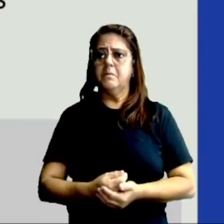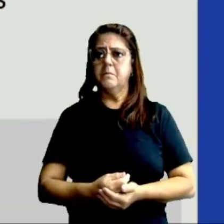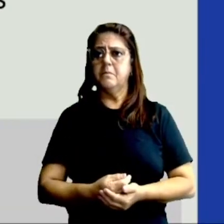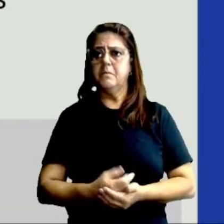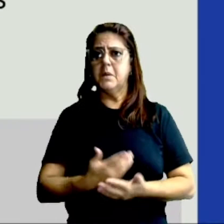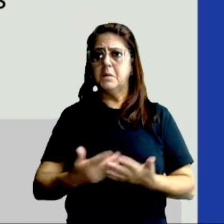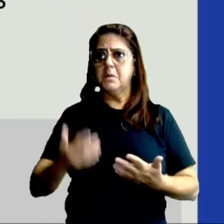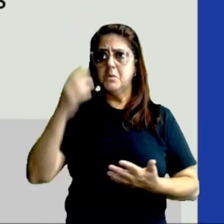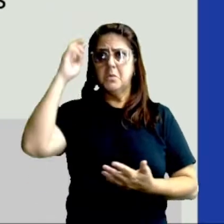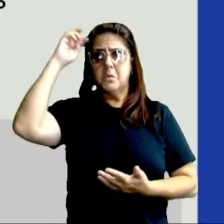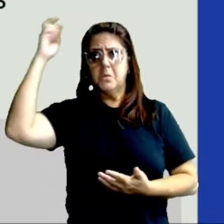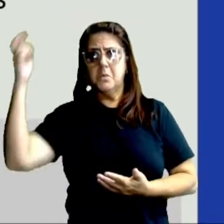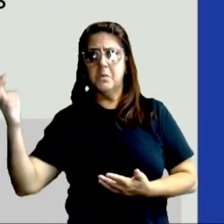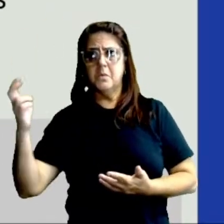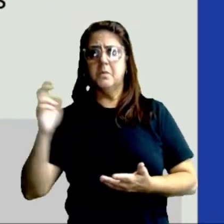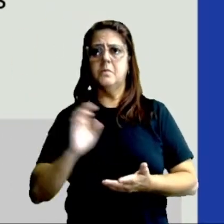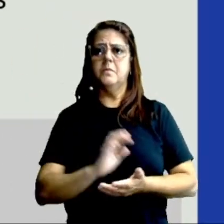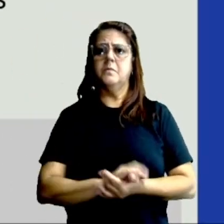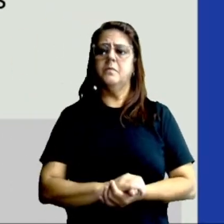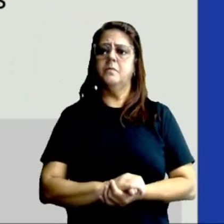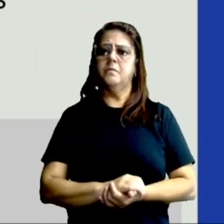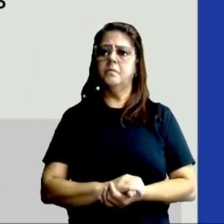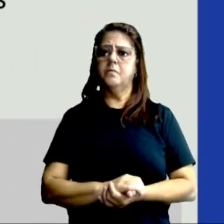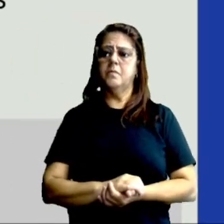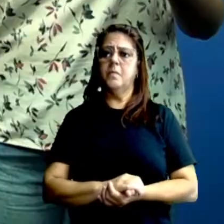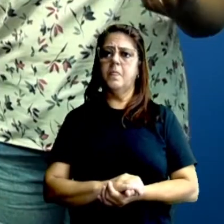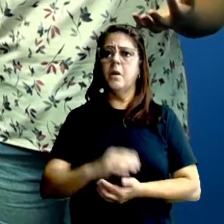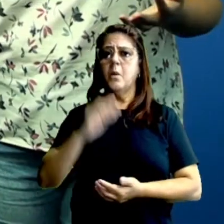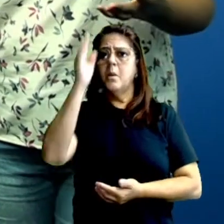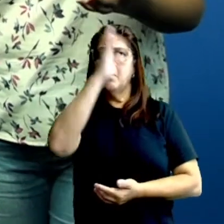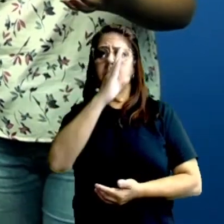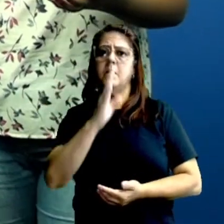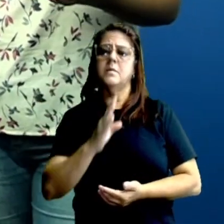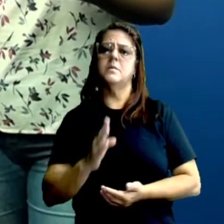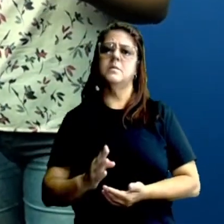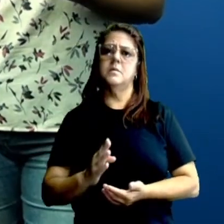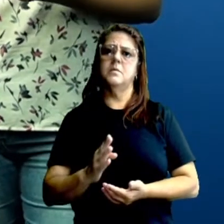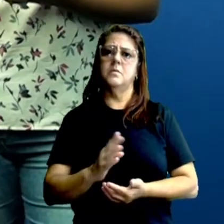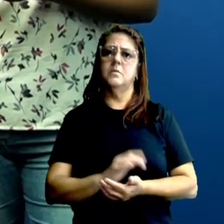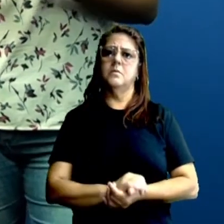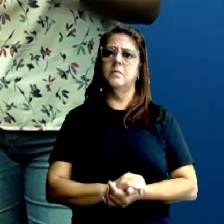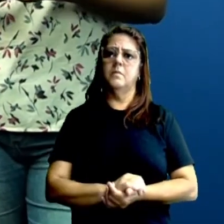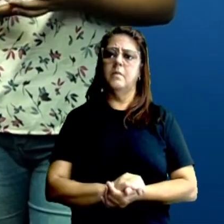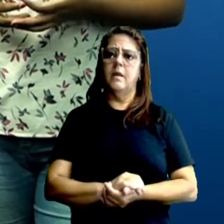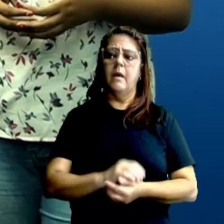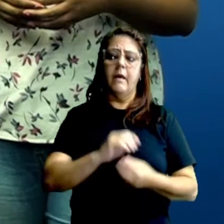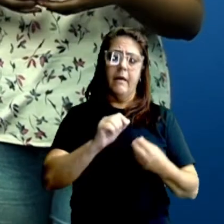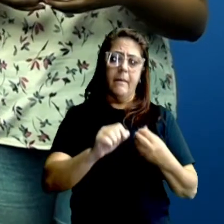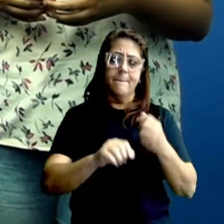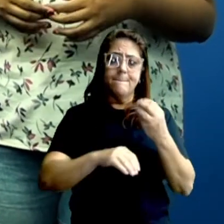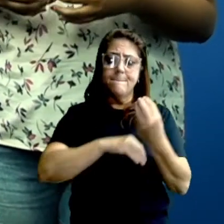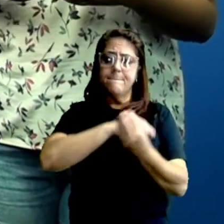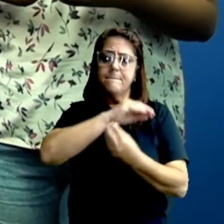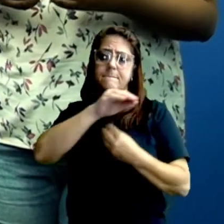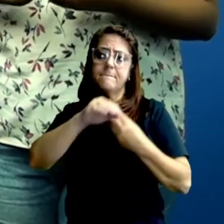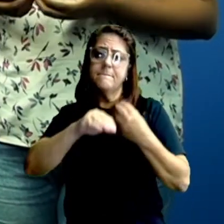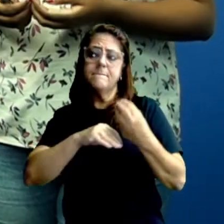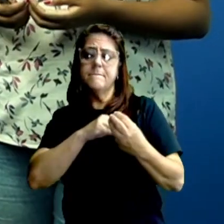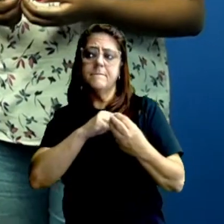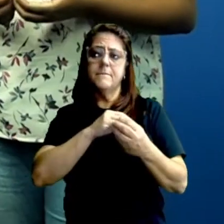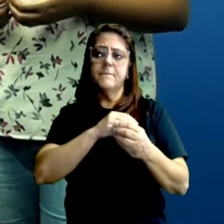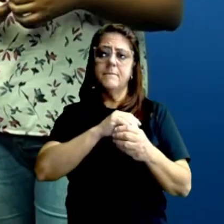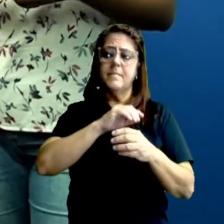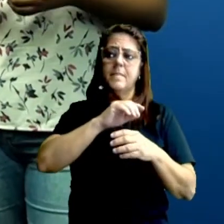E aí bom então o Brasil ele é pluri racial e